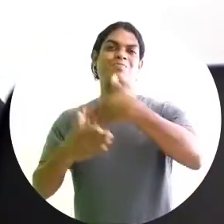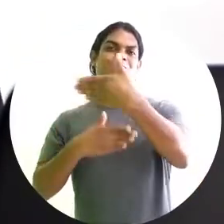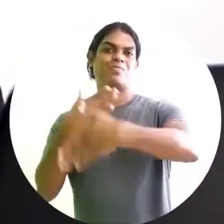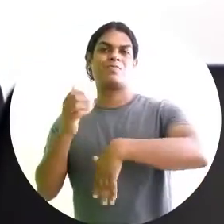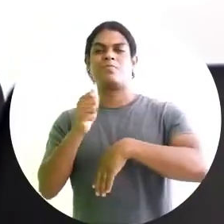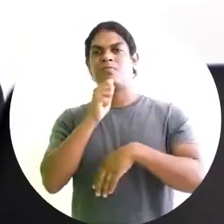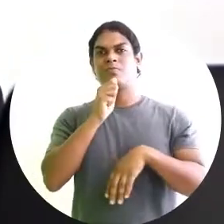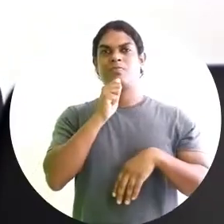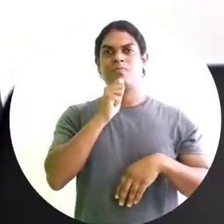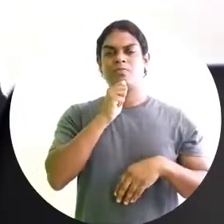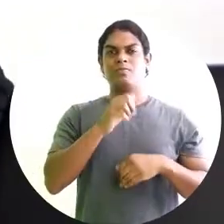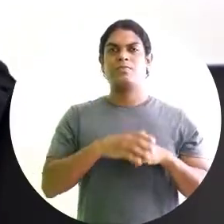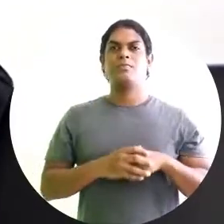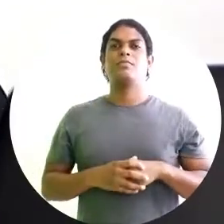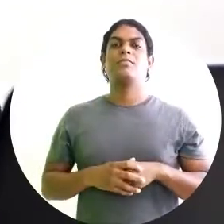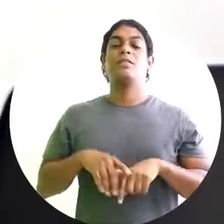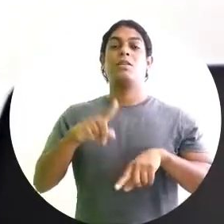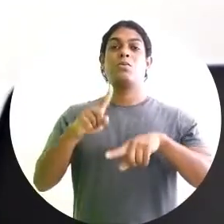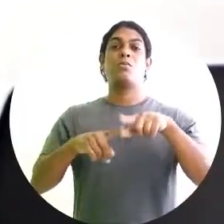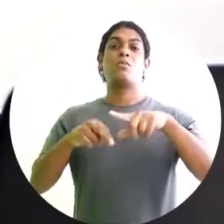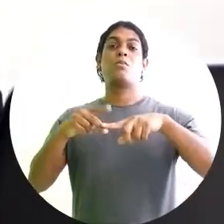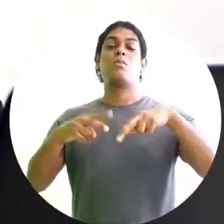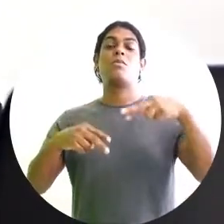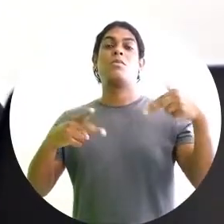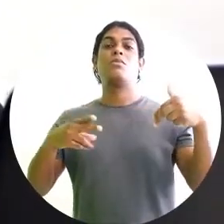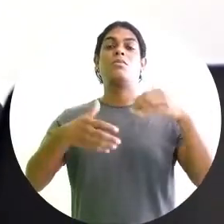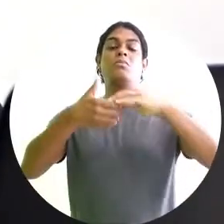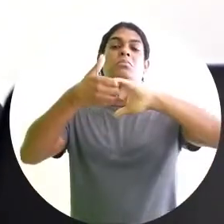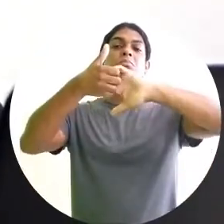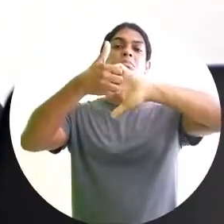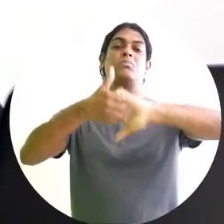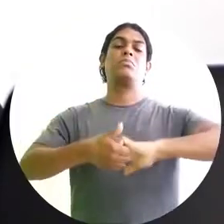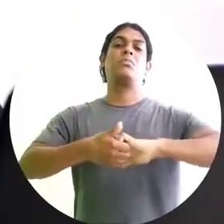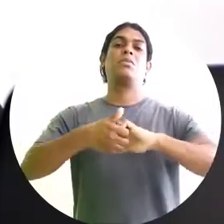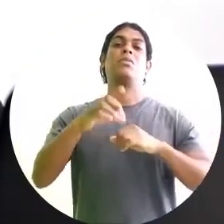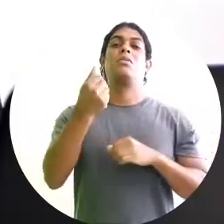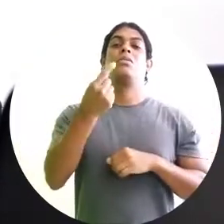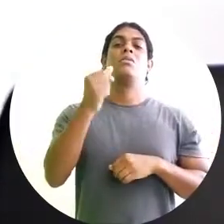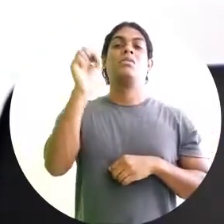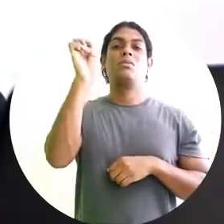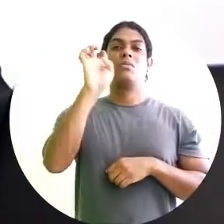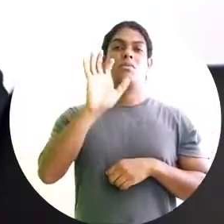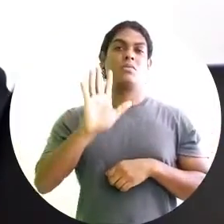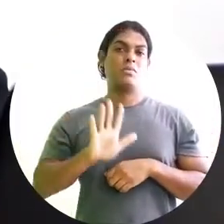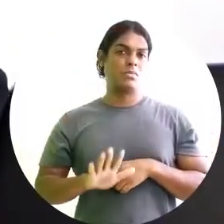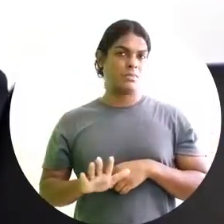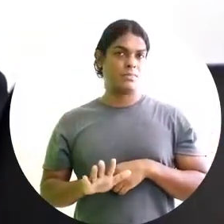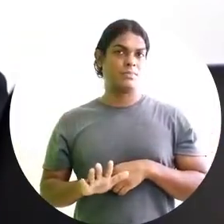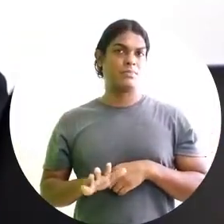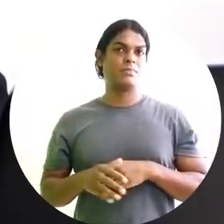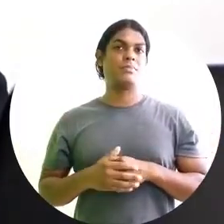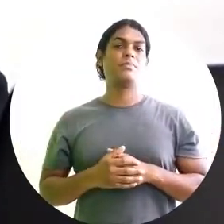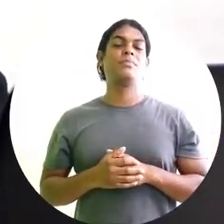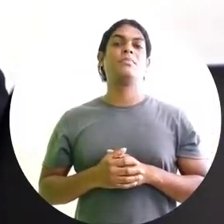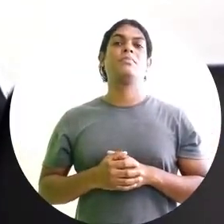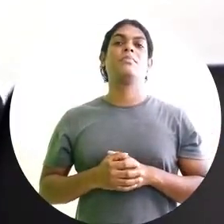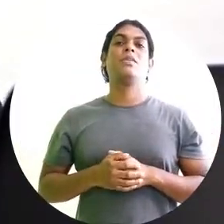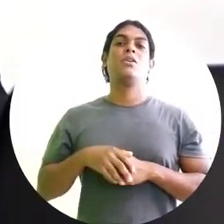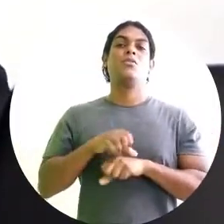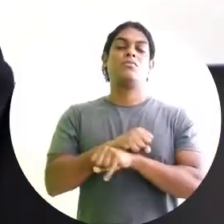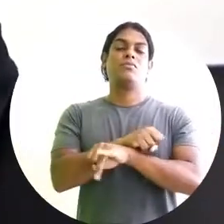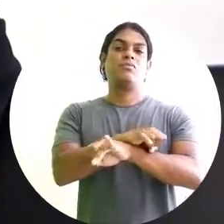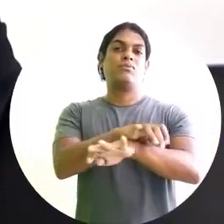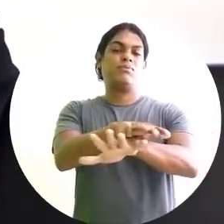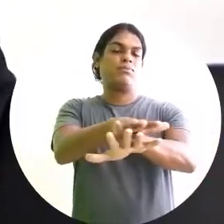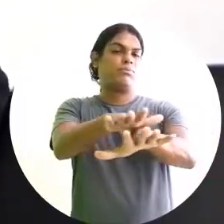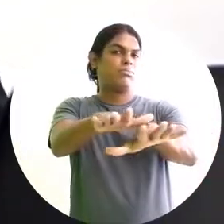qualidade, com um preço muito mais barato, eles vão tomar o mercado principal.